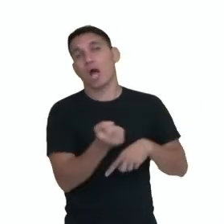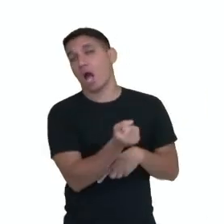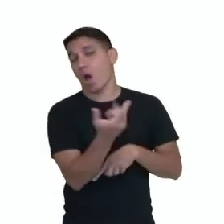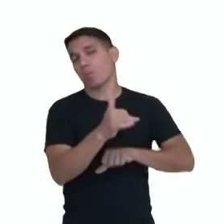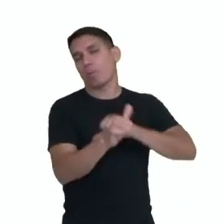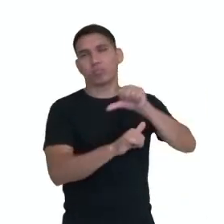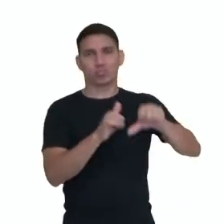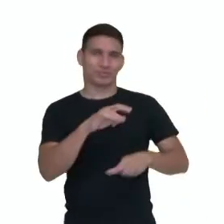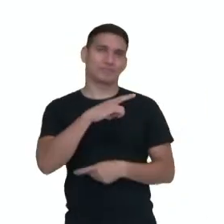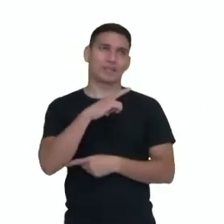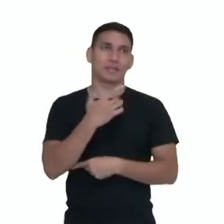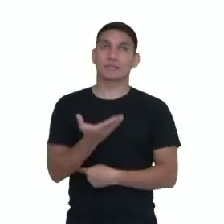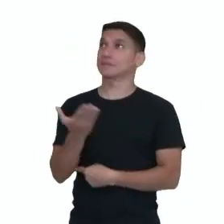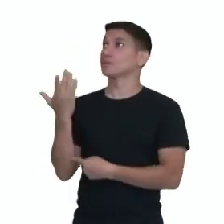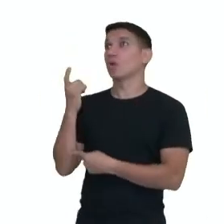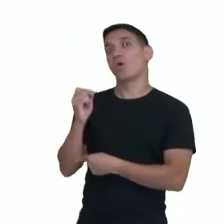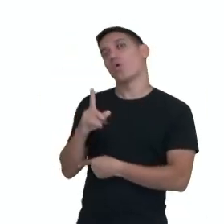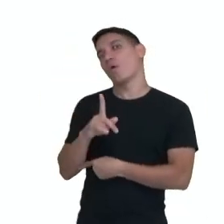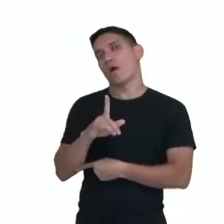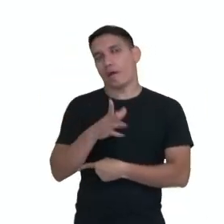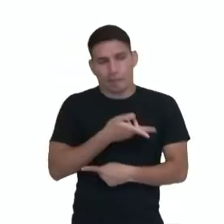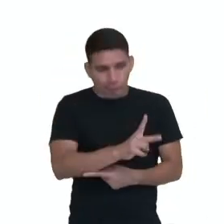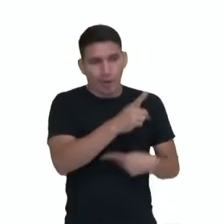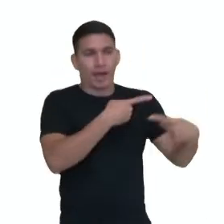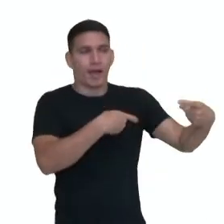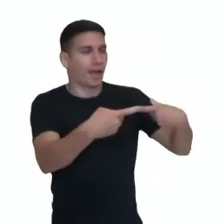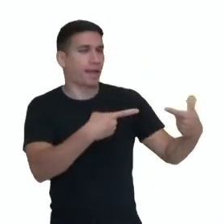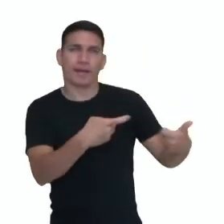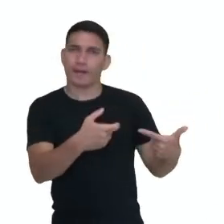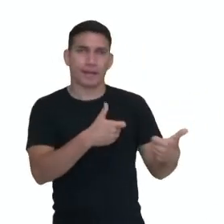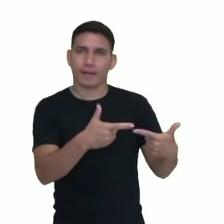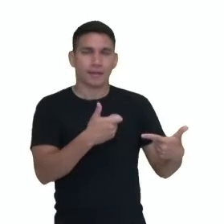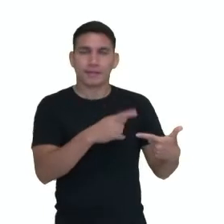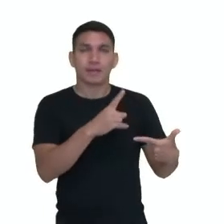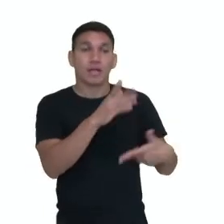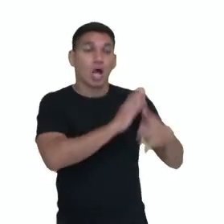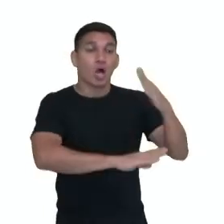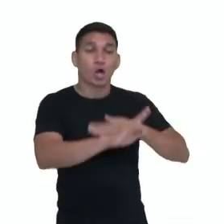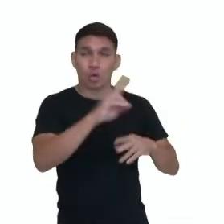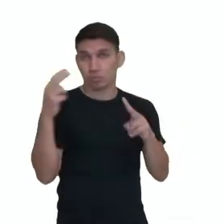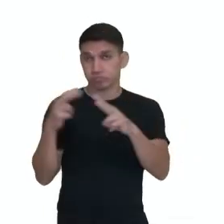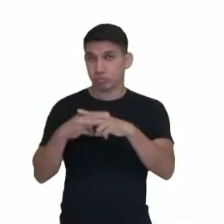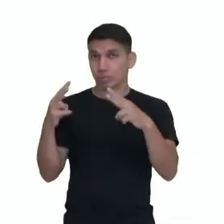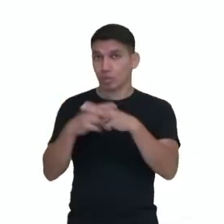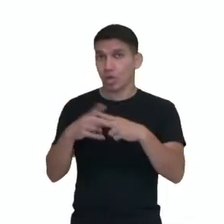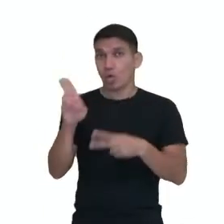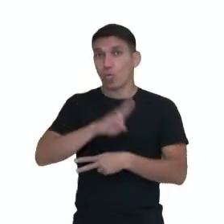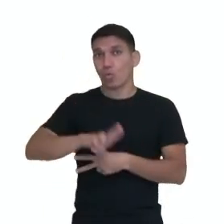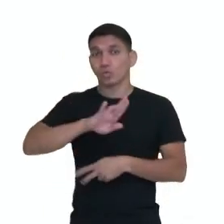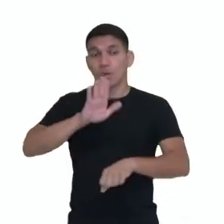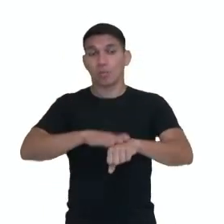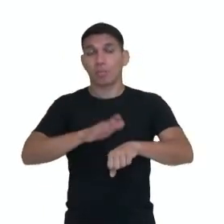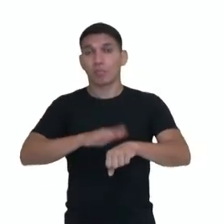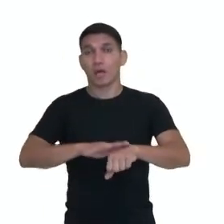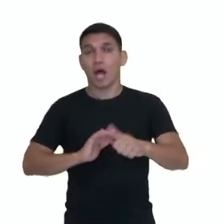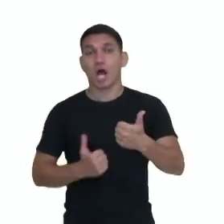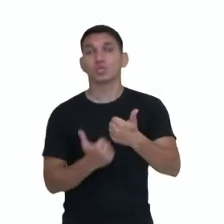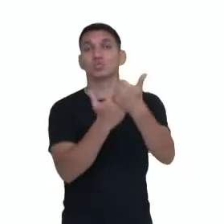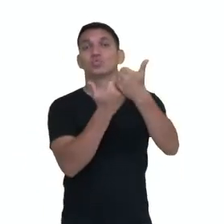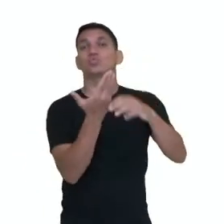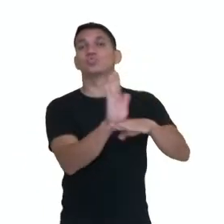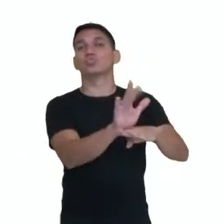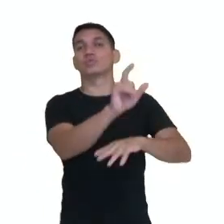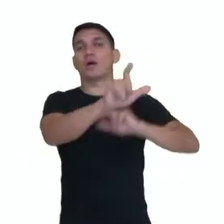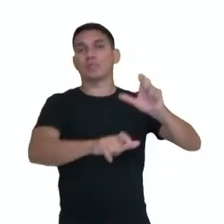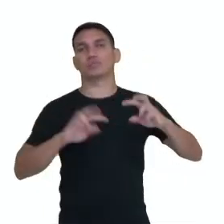mudanças. E, ao invés das guerras, as lutas foram utilizadas como meio de ajudar o ser humano. A partir de